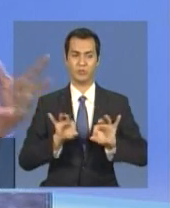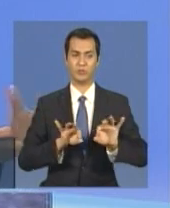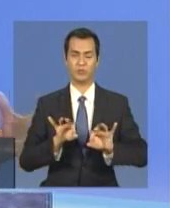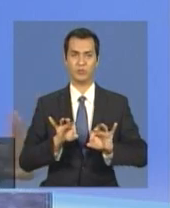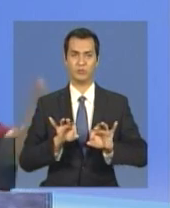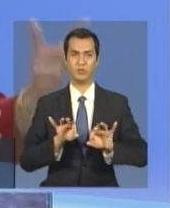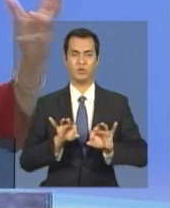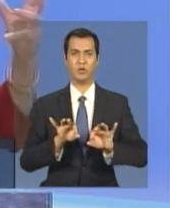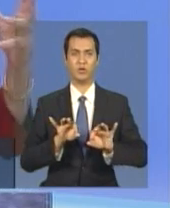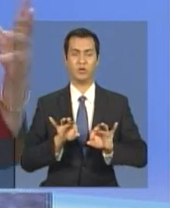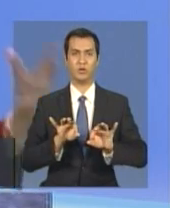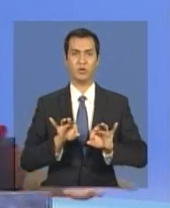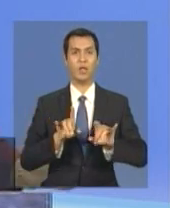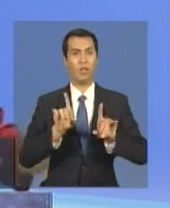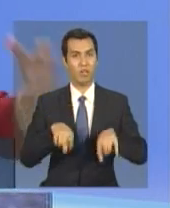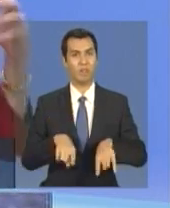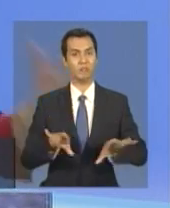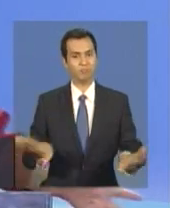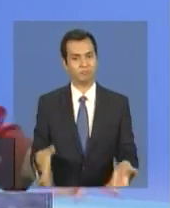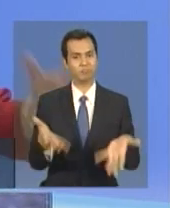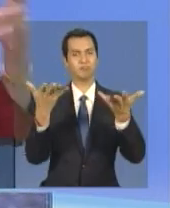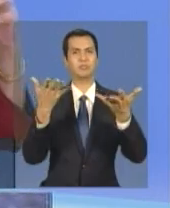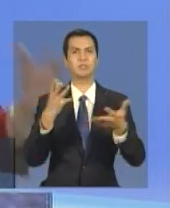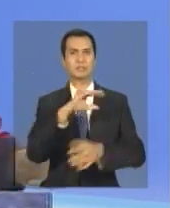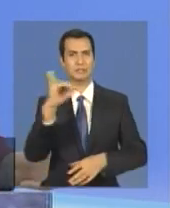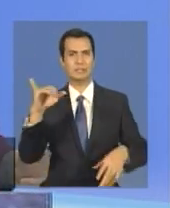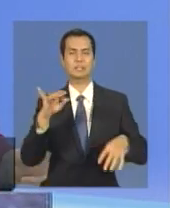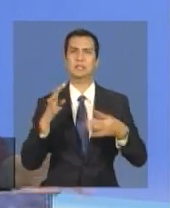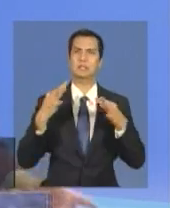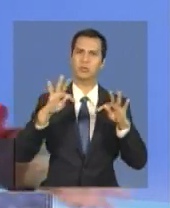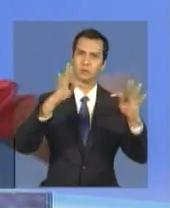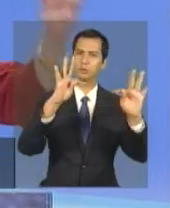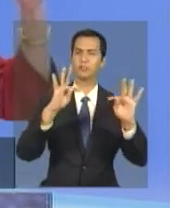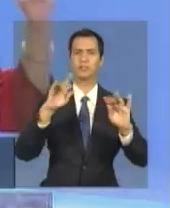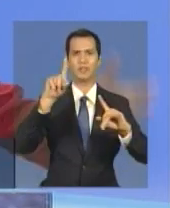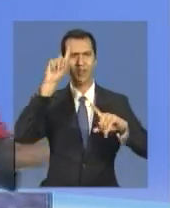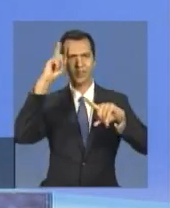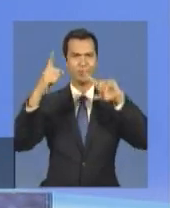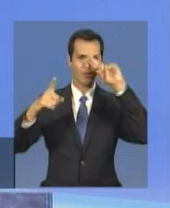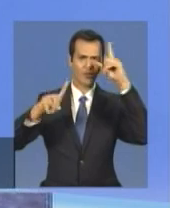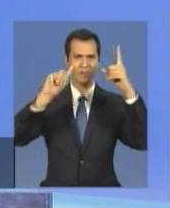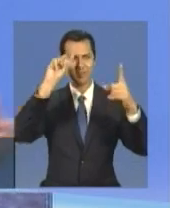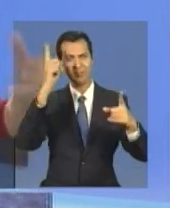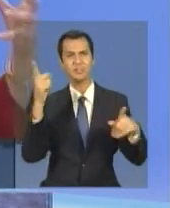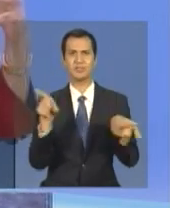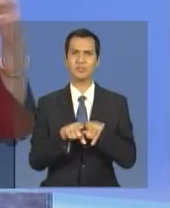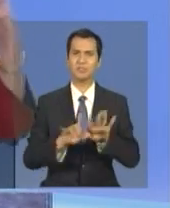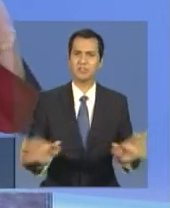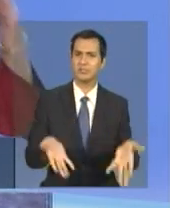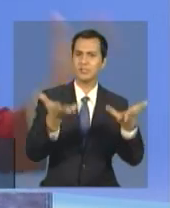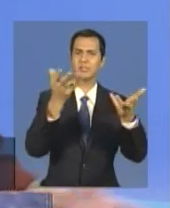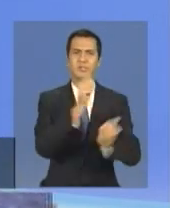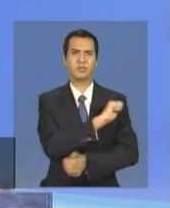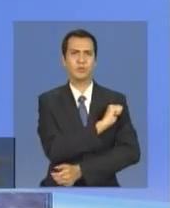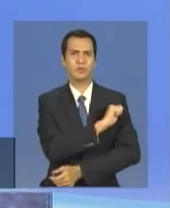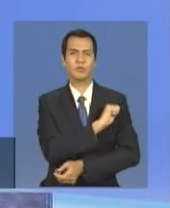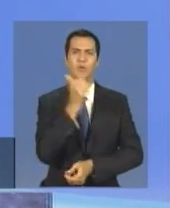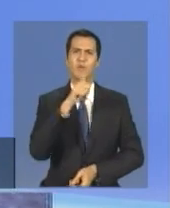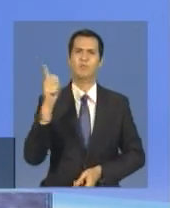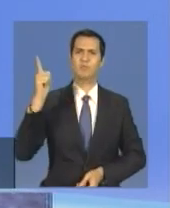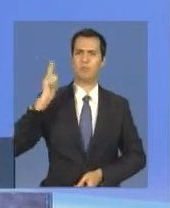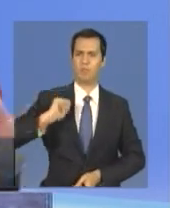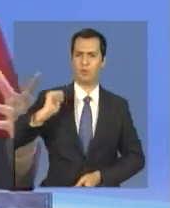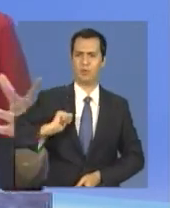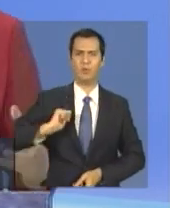esse programa que implica na valorização da ciência, da tecnologia, da inovação, dos estudantes obtendo bolsas